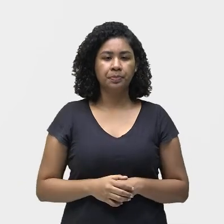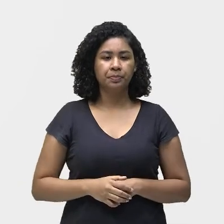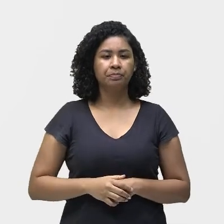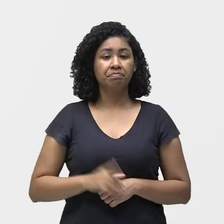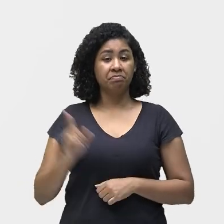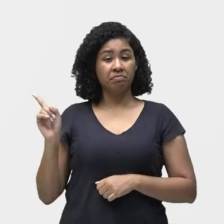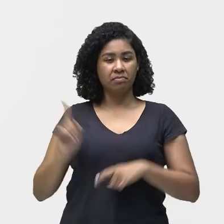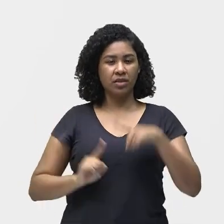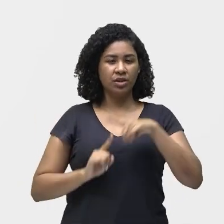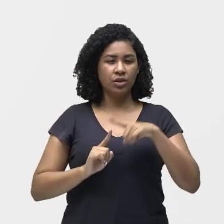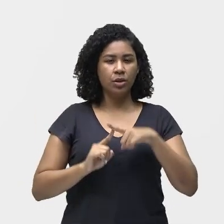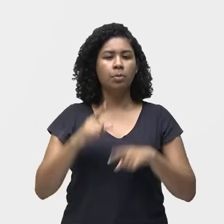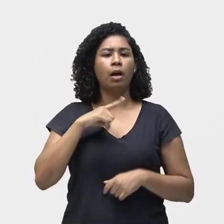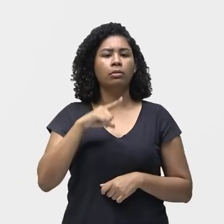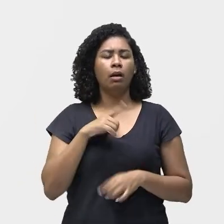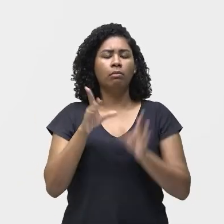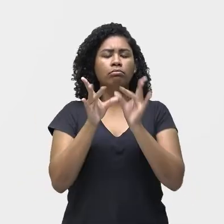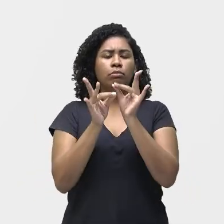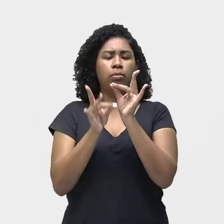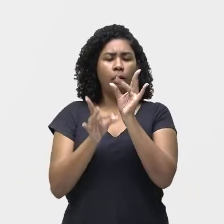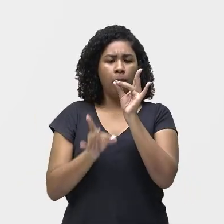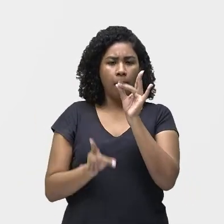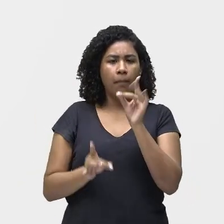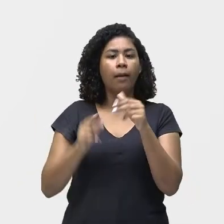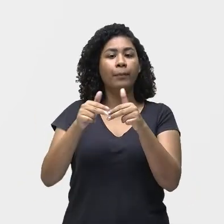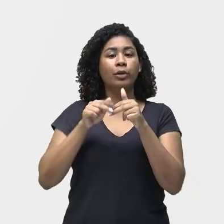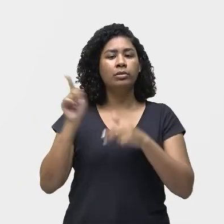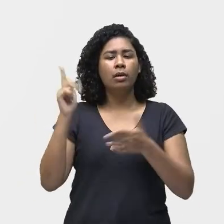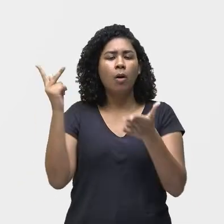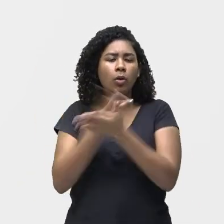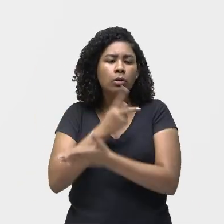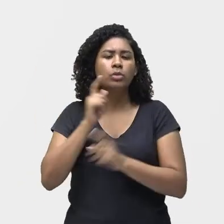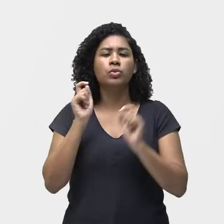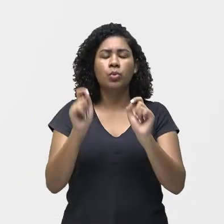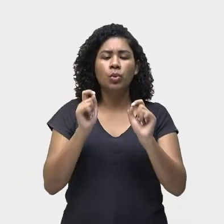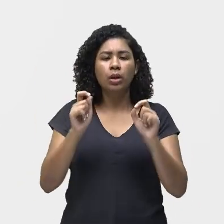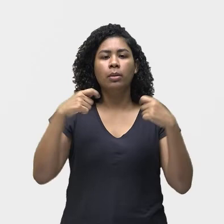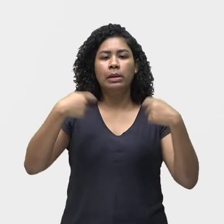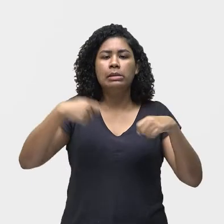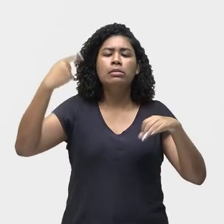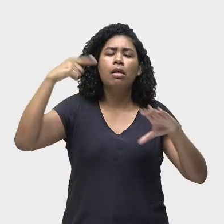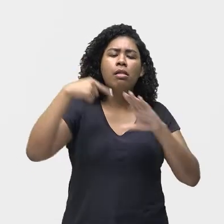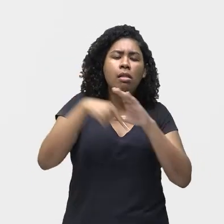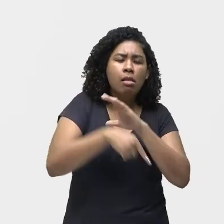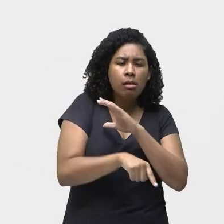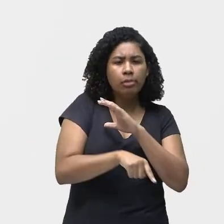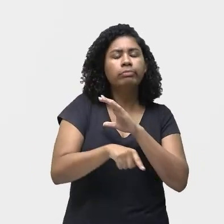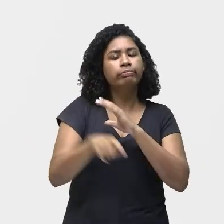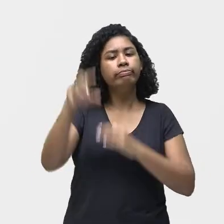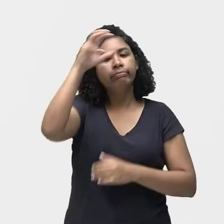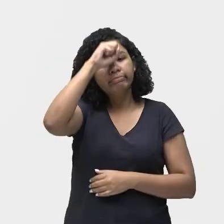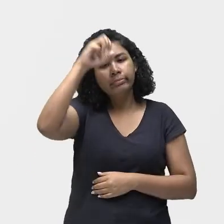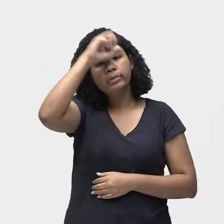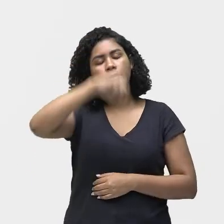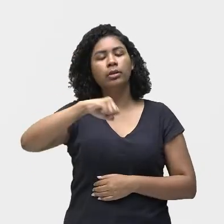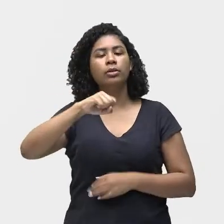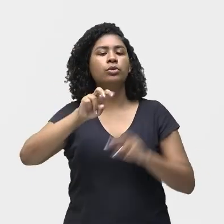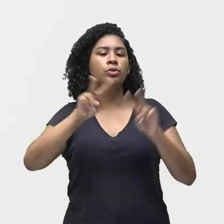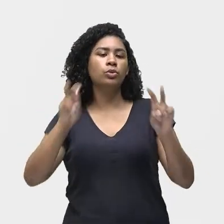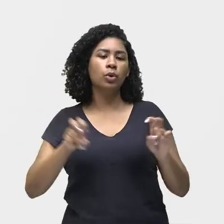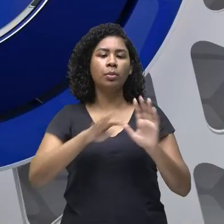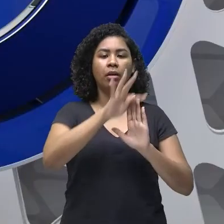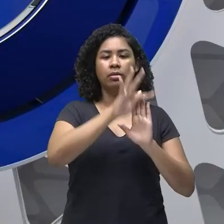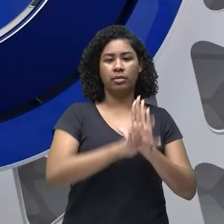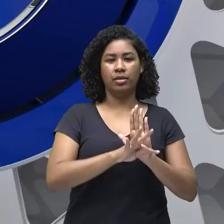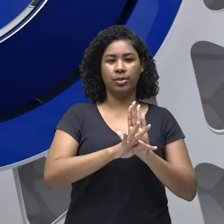mais detalhada e acontece quando queremos nos aprofundar na compreensão de texto. Então, olha